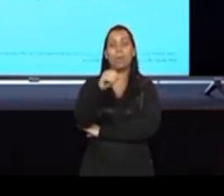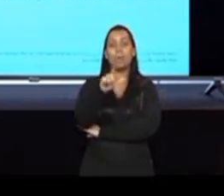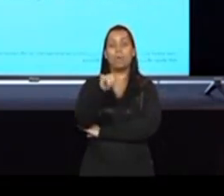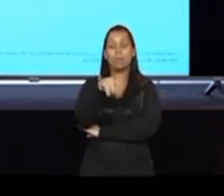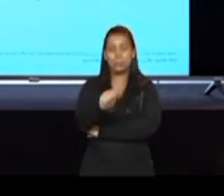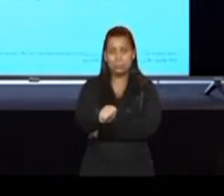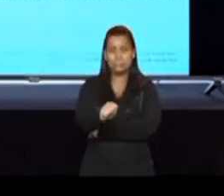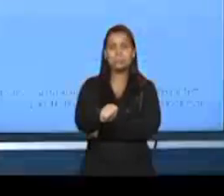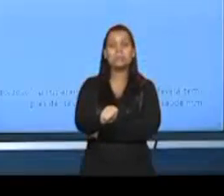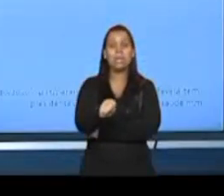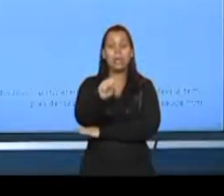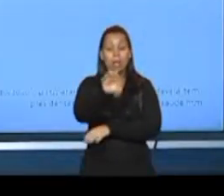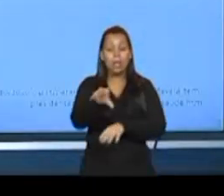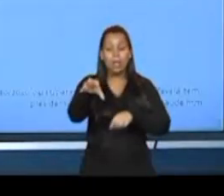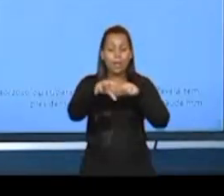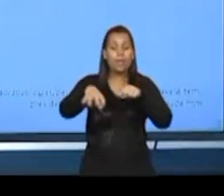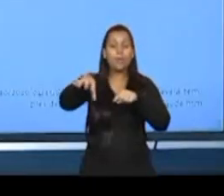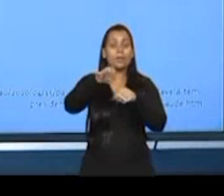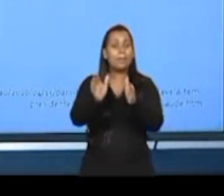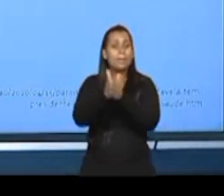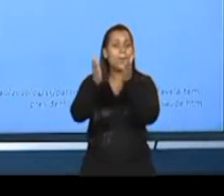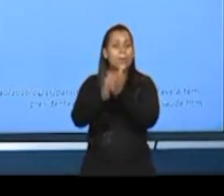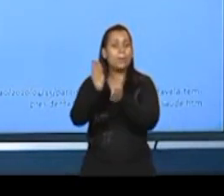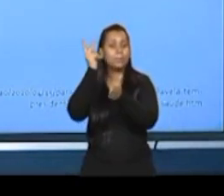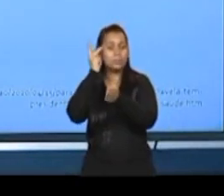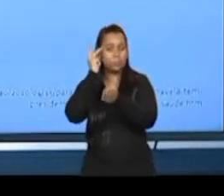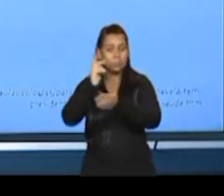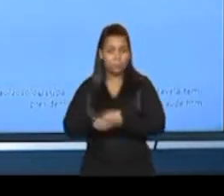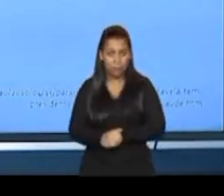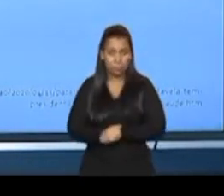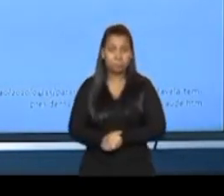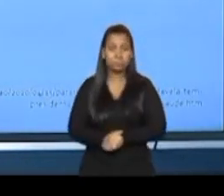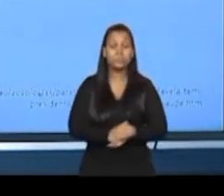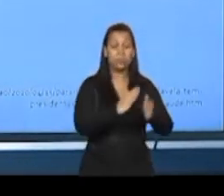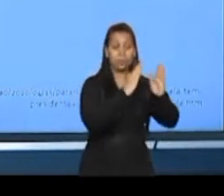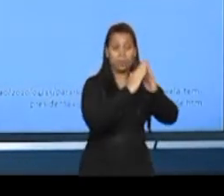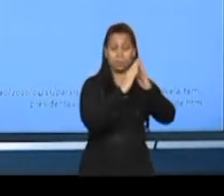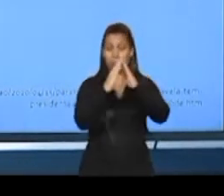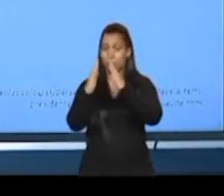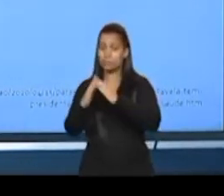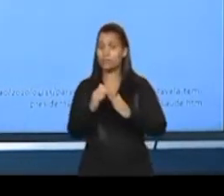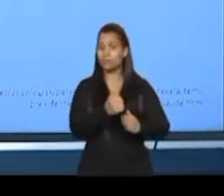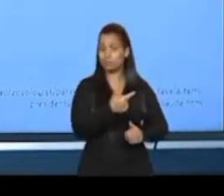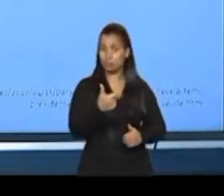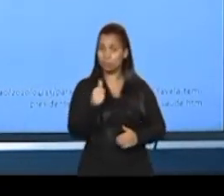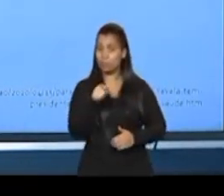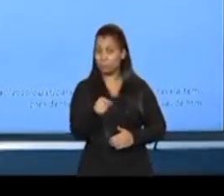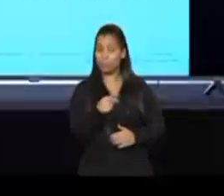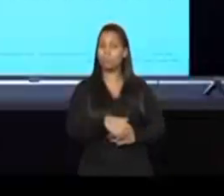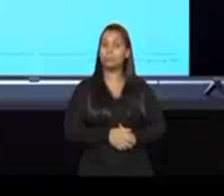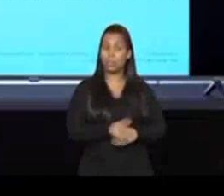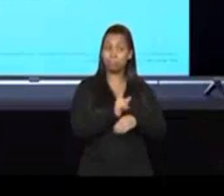notícia diz o seguinte, olha, Paraisópolis monitora 21 mil casas com presidentes de rua e médico